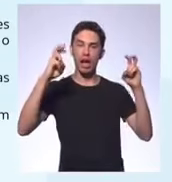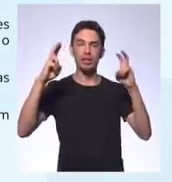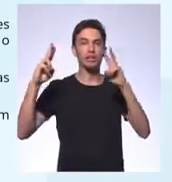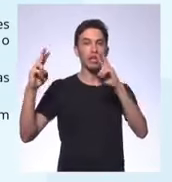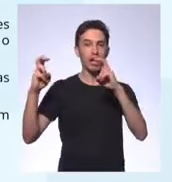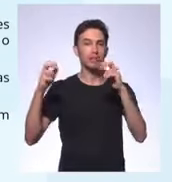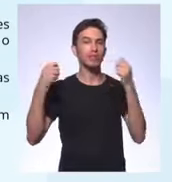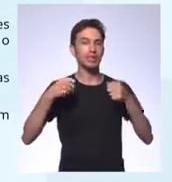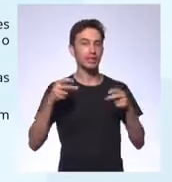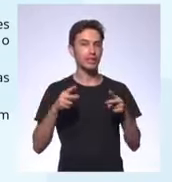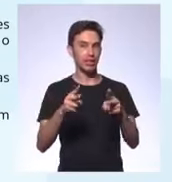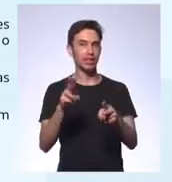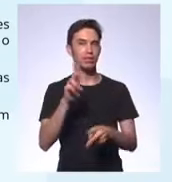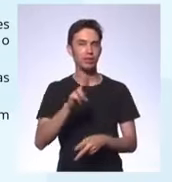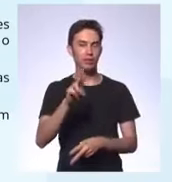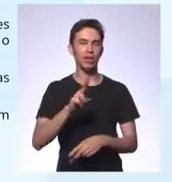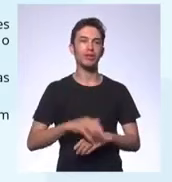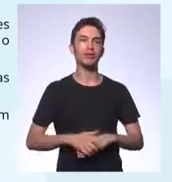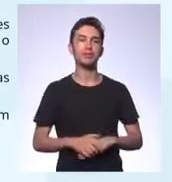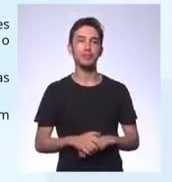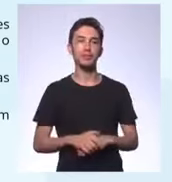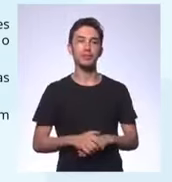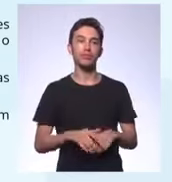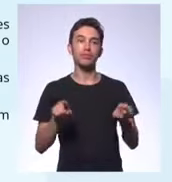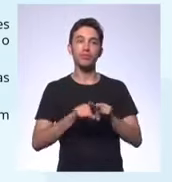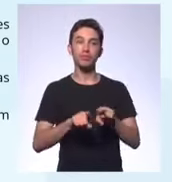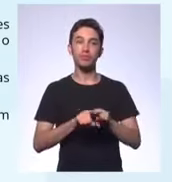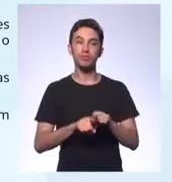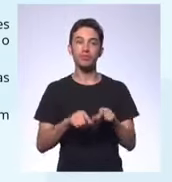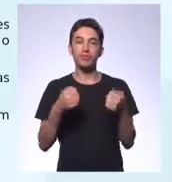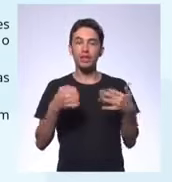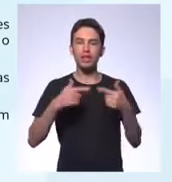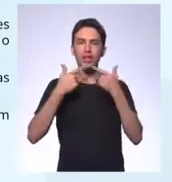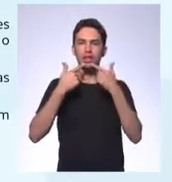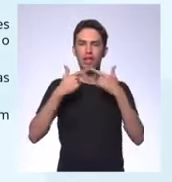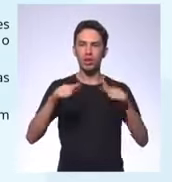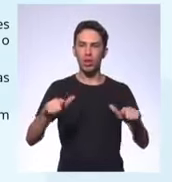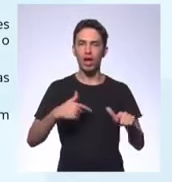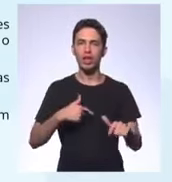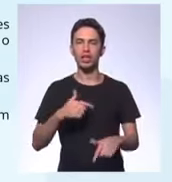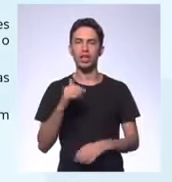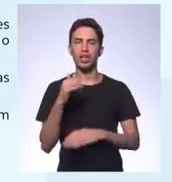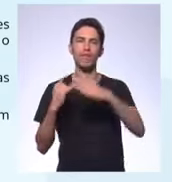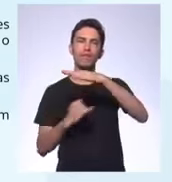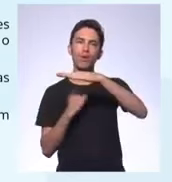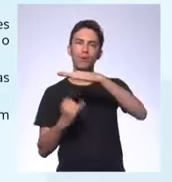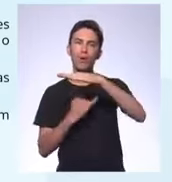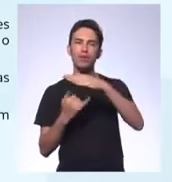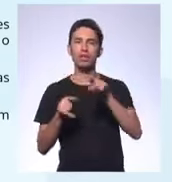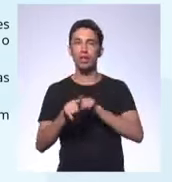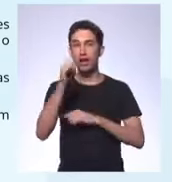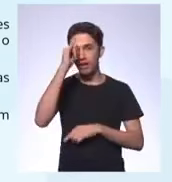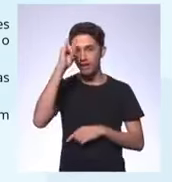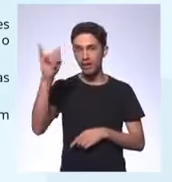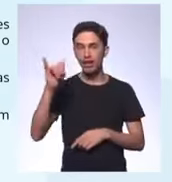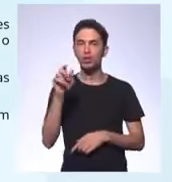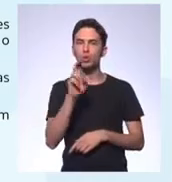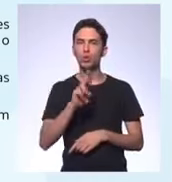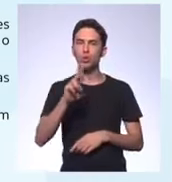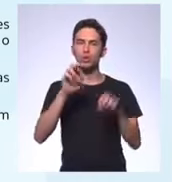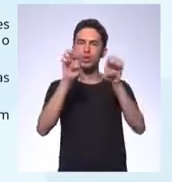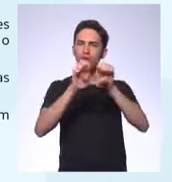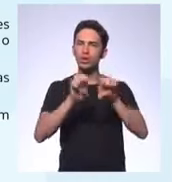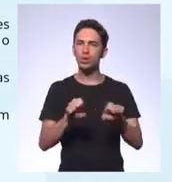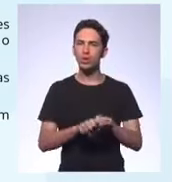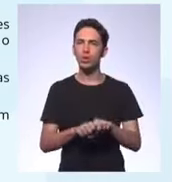marcar a citação da fala de alguém. Utilize uma linguagem informal e evite, portanto, o uso de estruturas